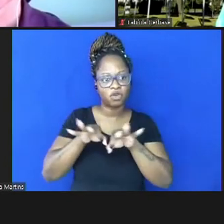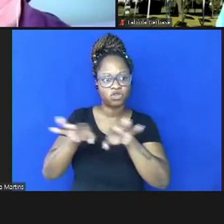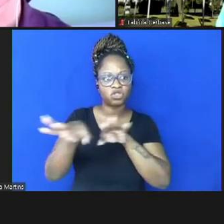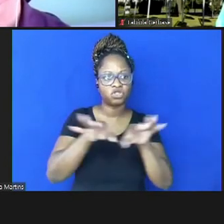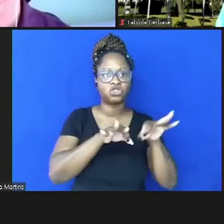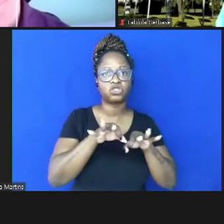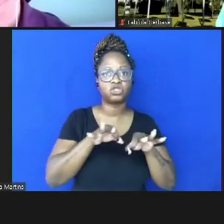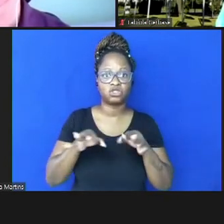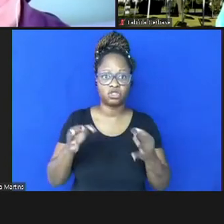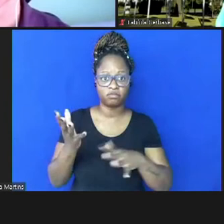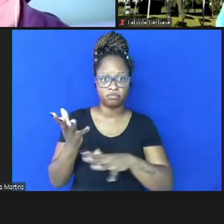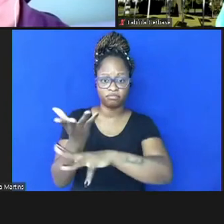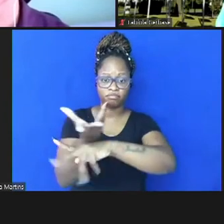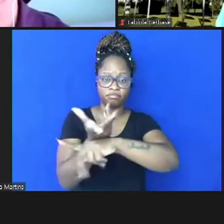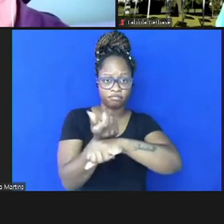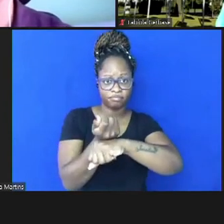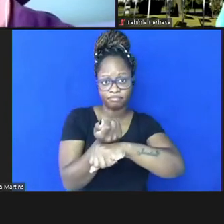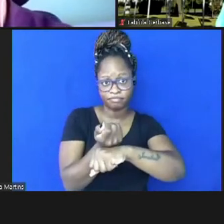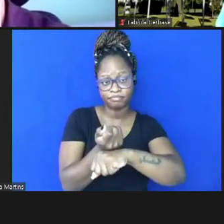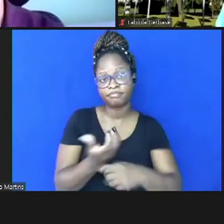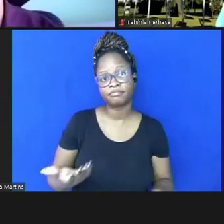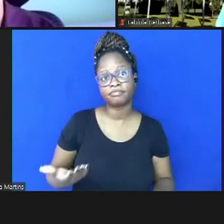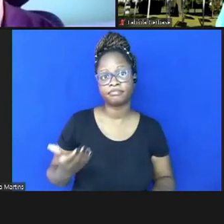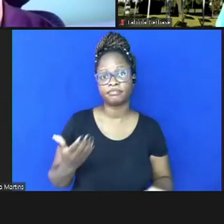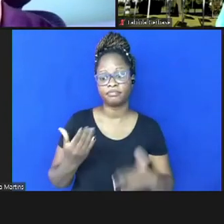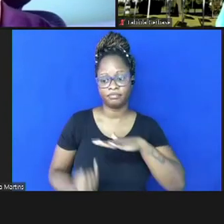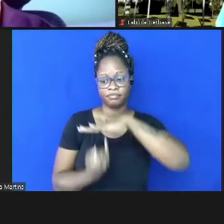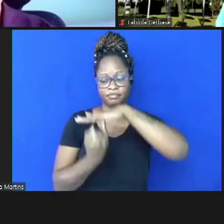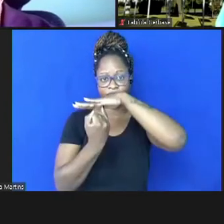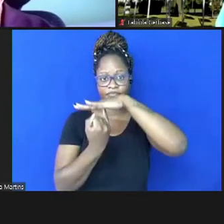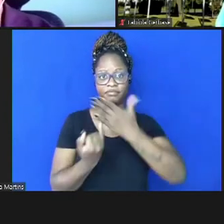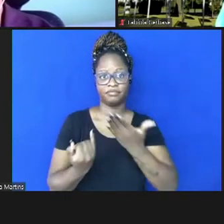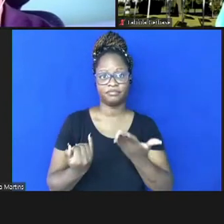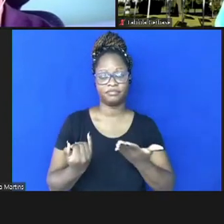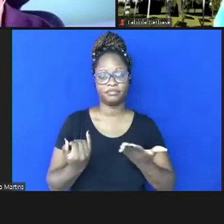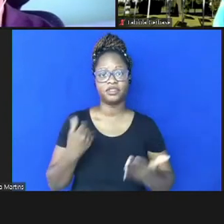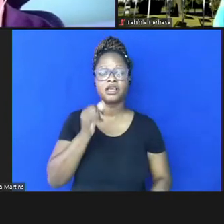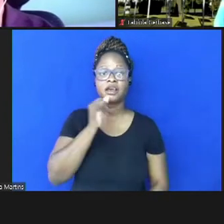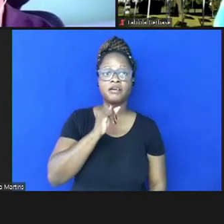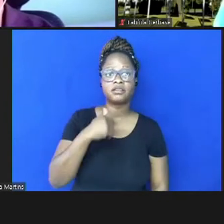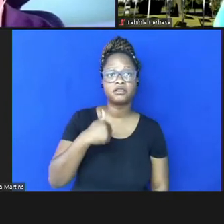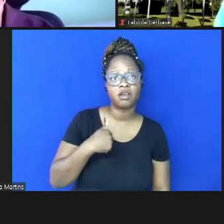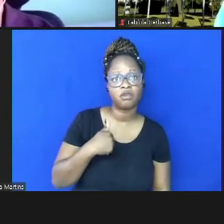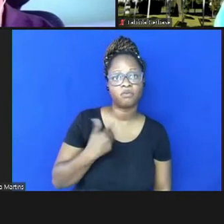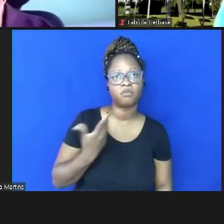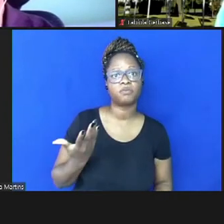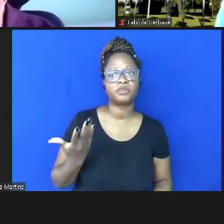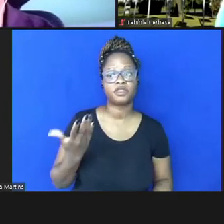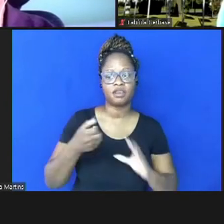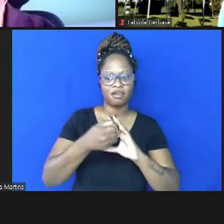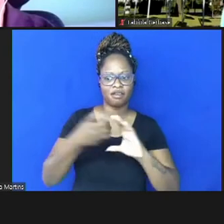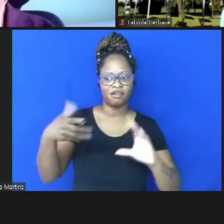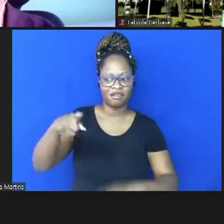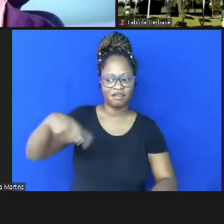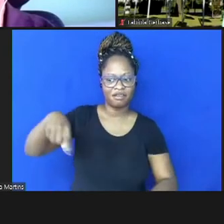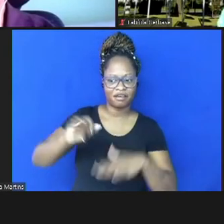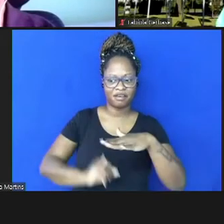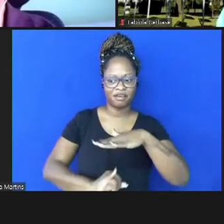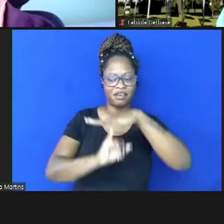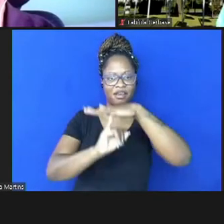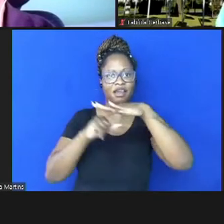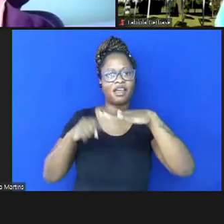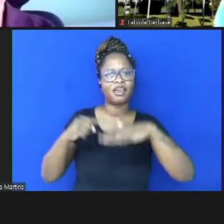né? E a fundação, eu, por exemplo, uma das características é que ela permite